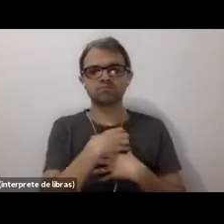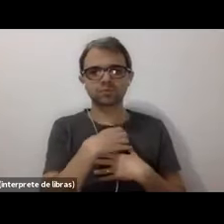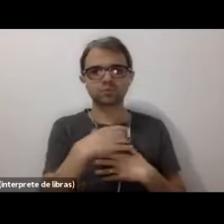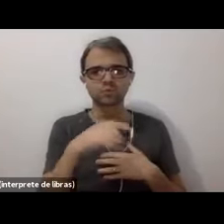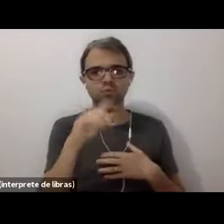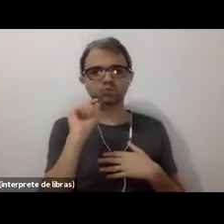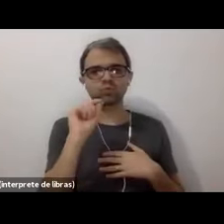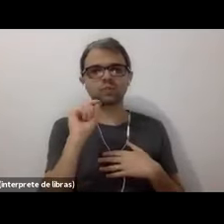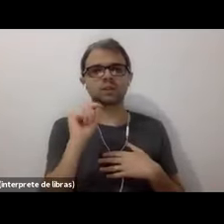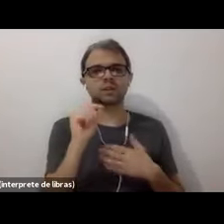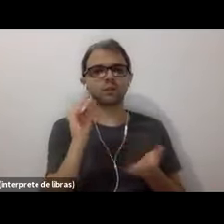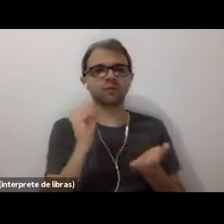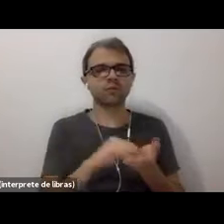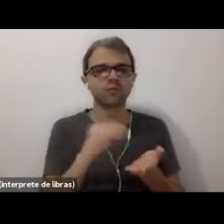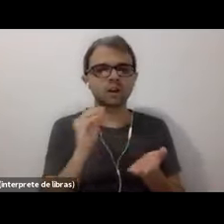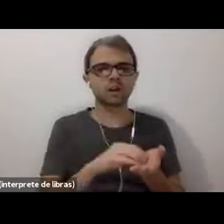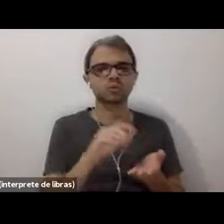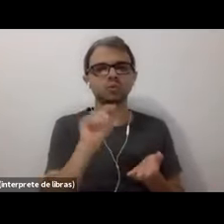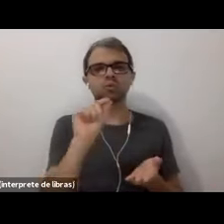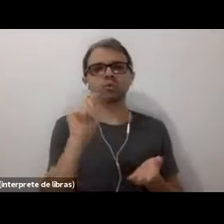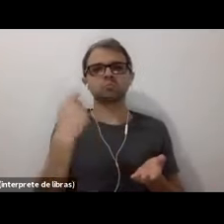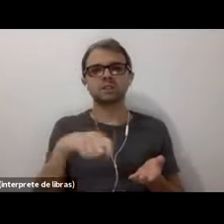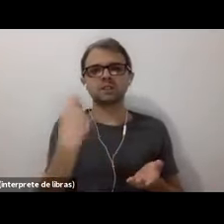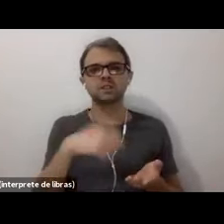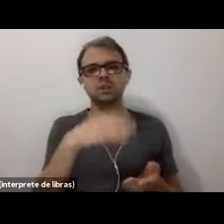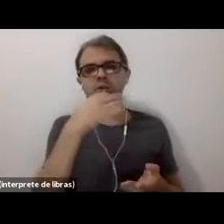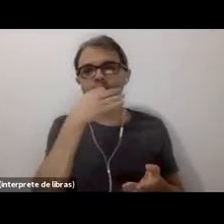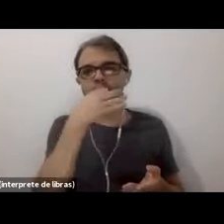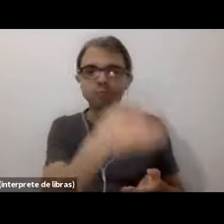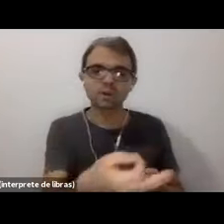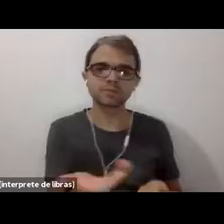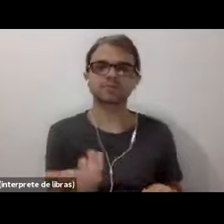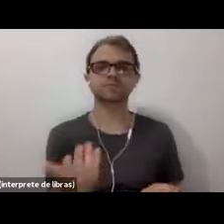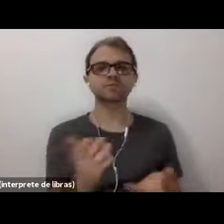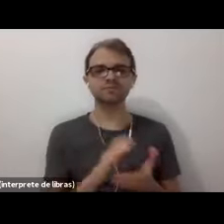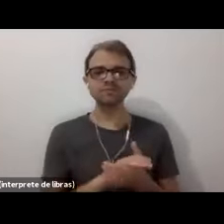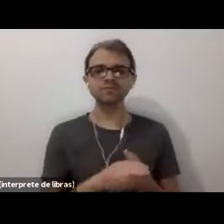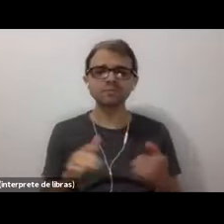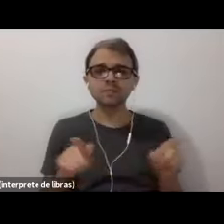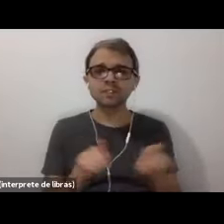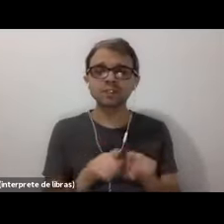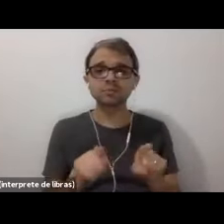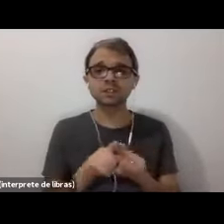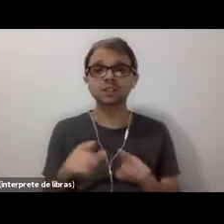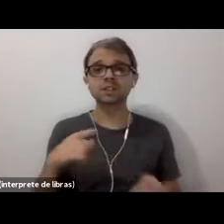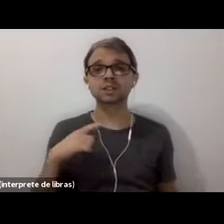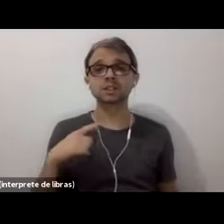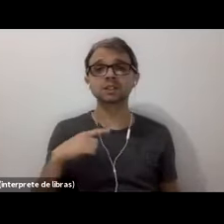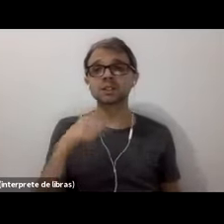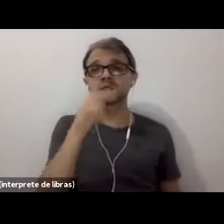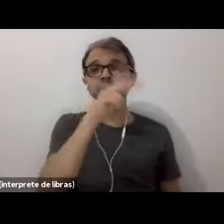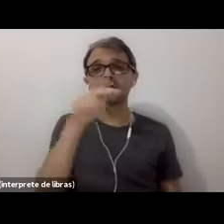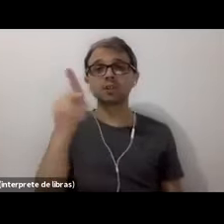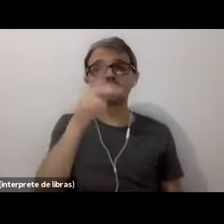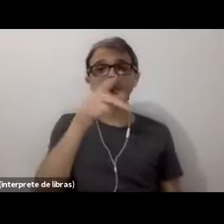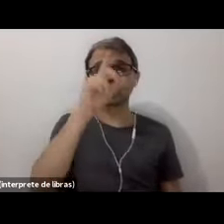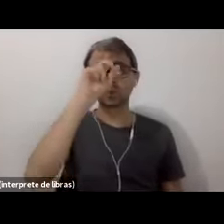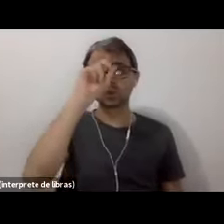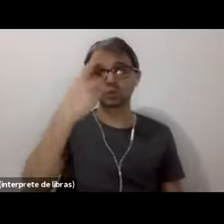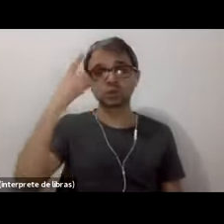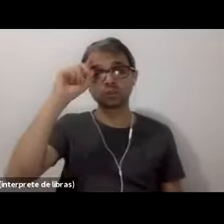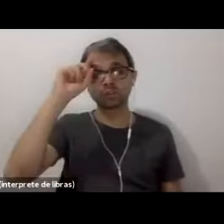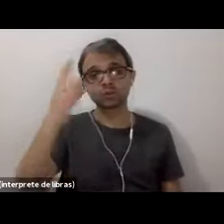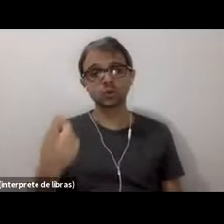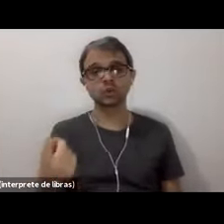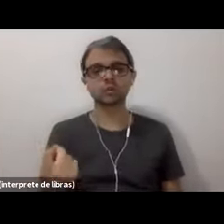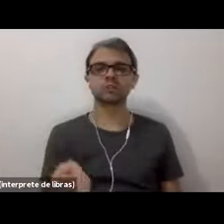sentimentos que estão aflorando, né? Todas as dúvidas também que permeiam os pais aparecem nesse dia. E aí é sempre assim, o fio condutor